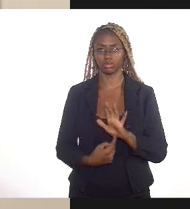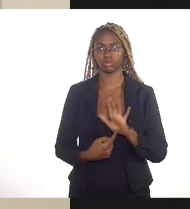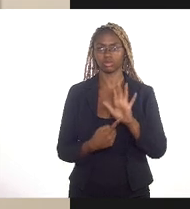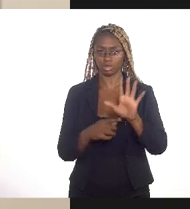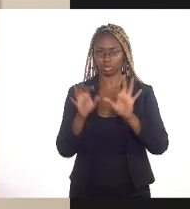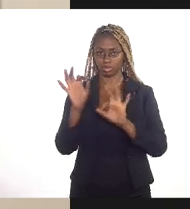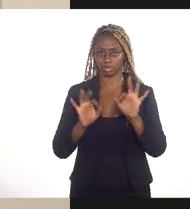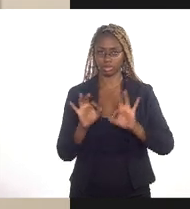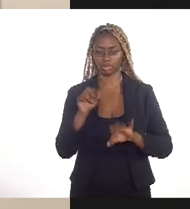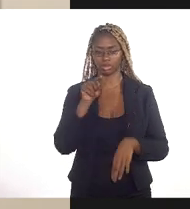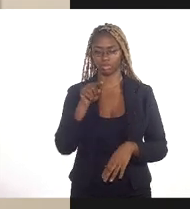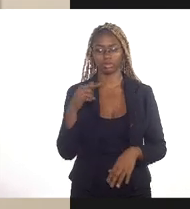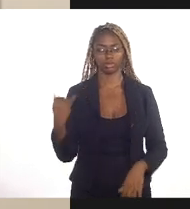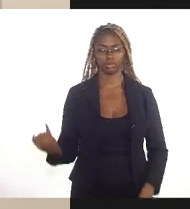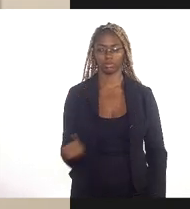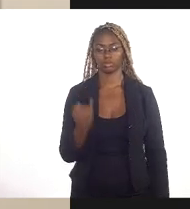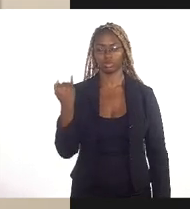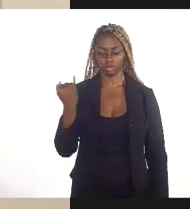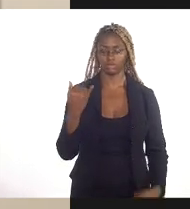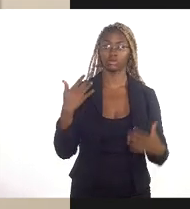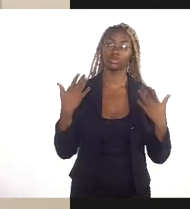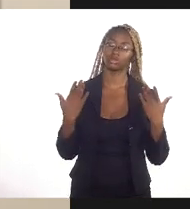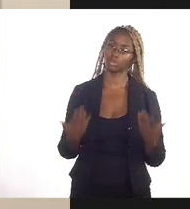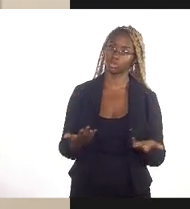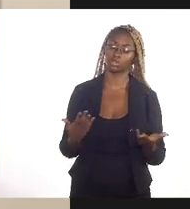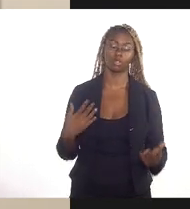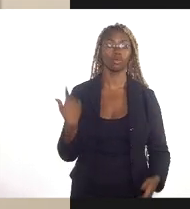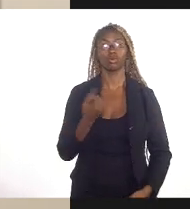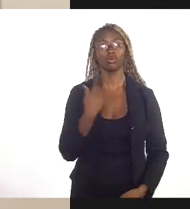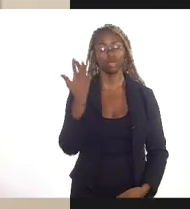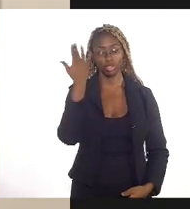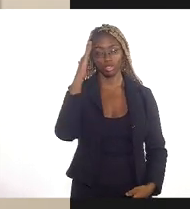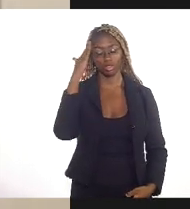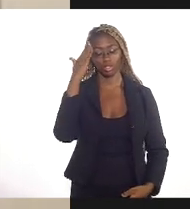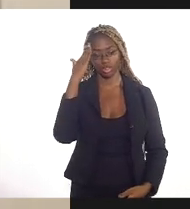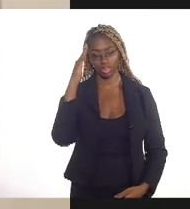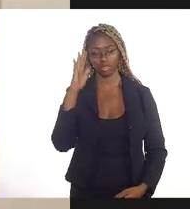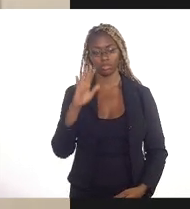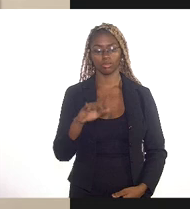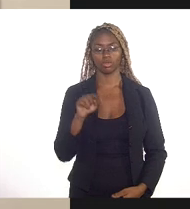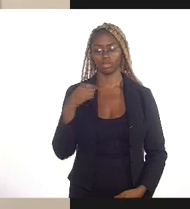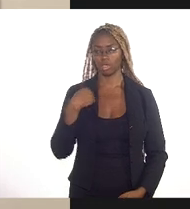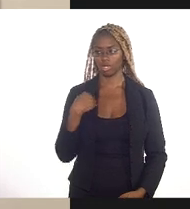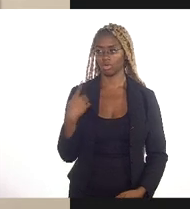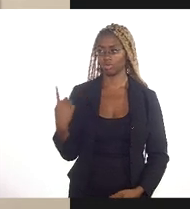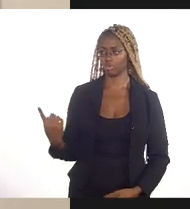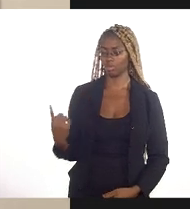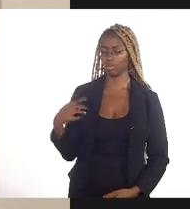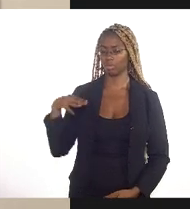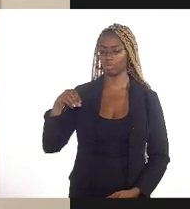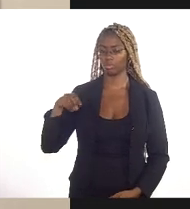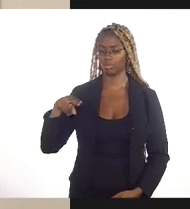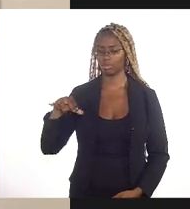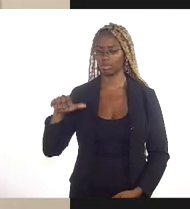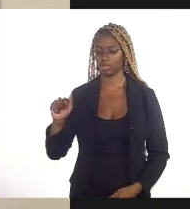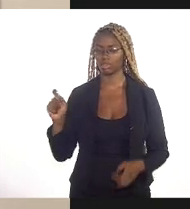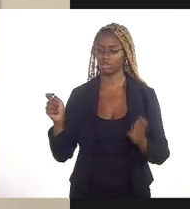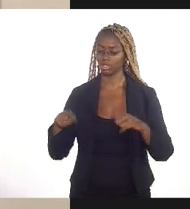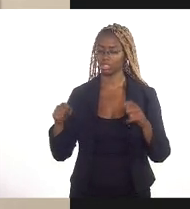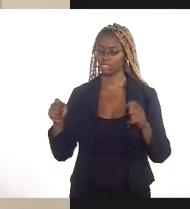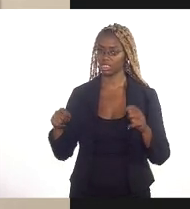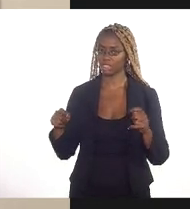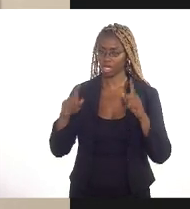muito importante. Chegamos à conclusão, eu e a deputada Mônica, que nós podemos fazer uma